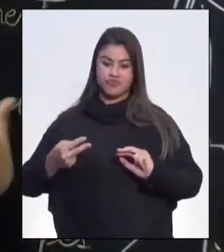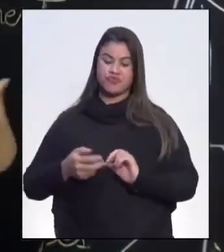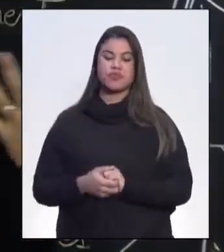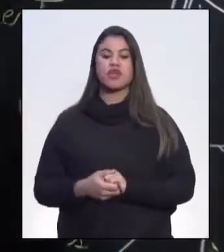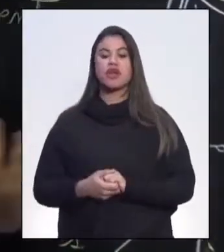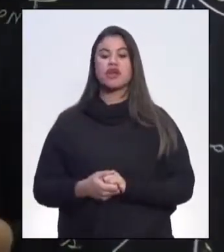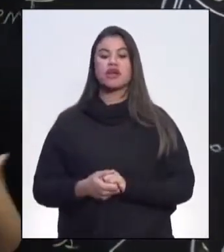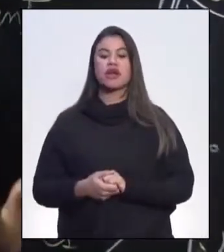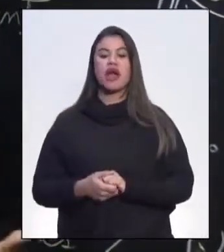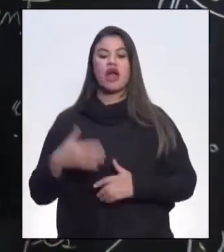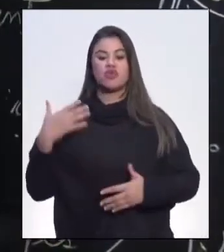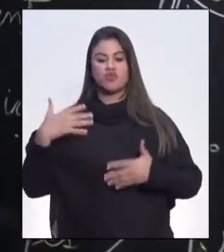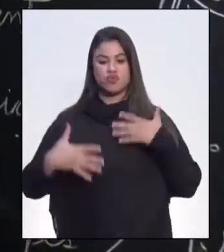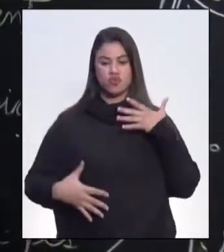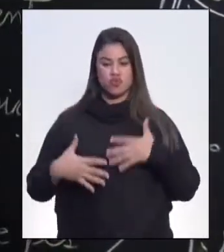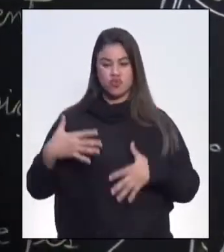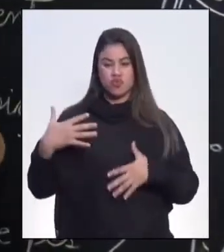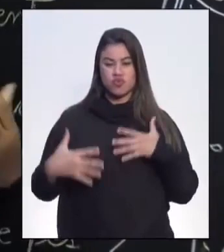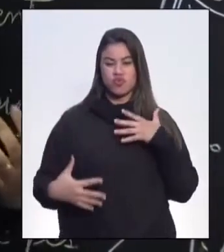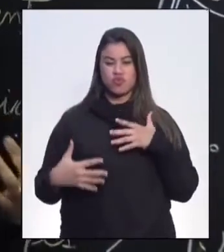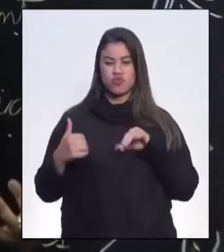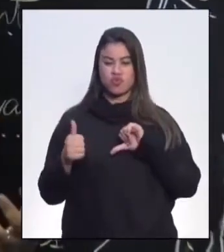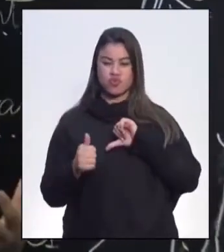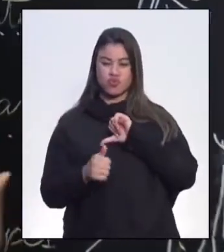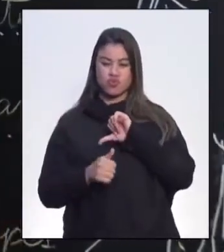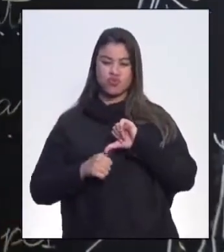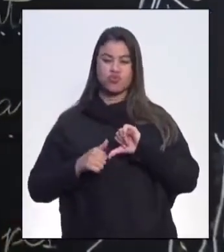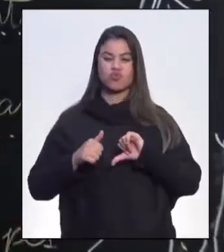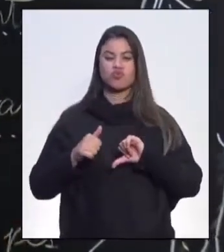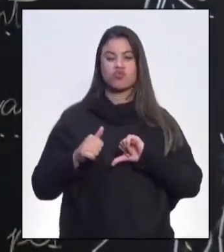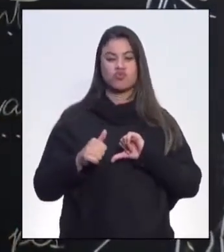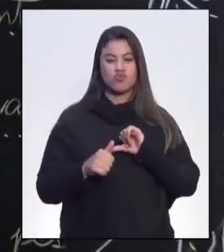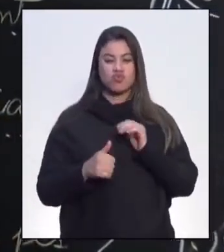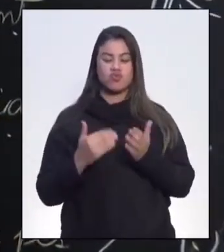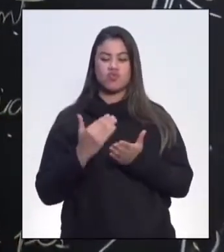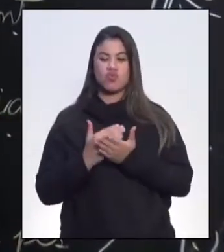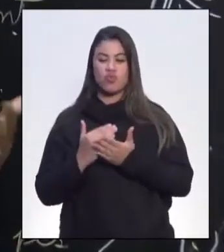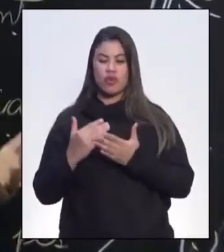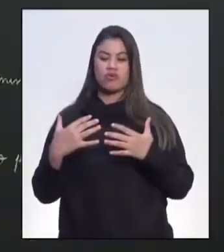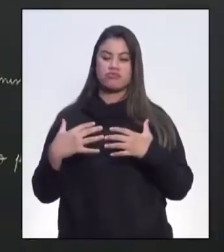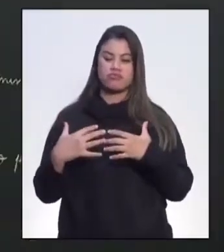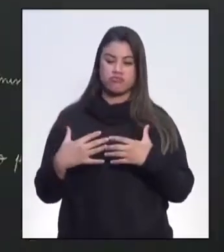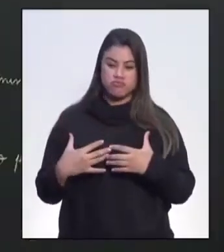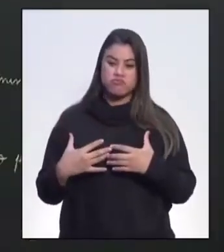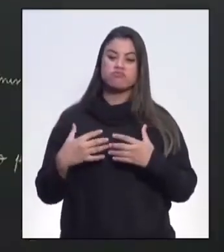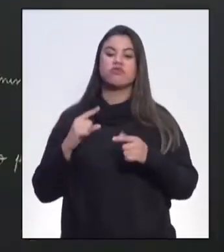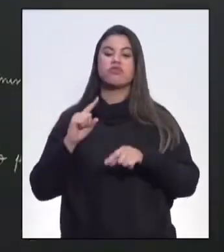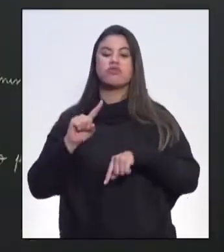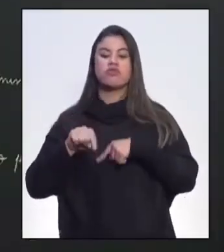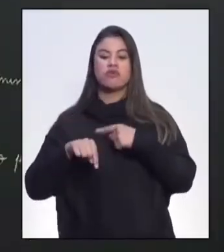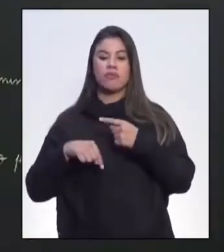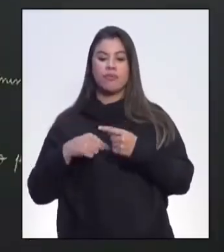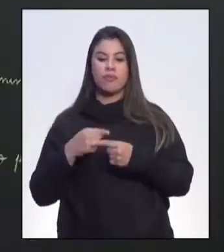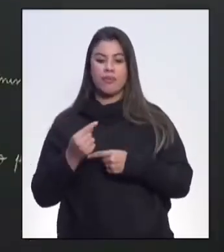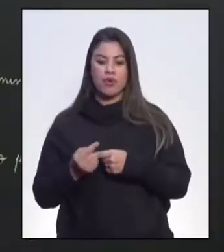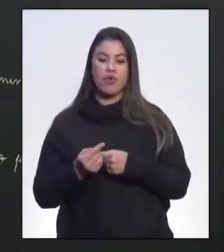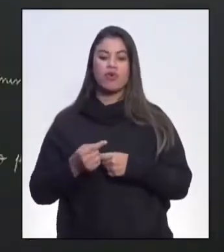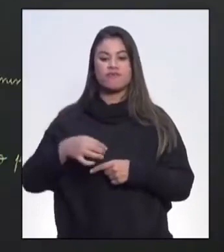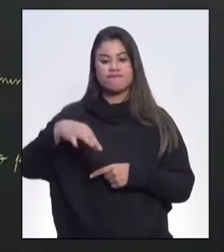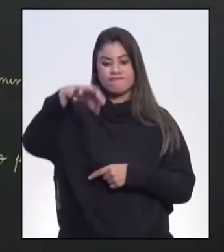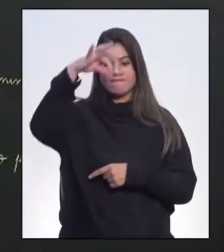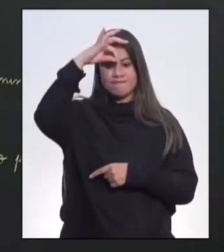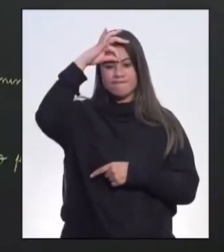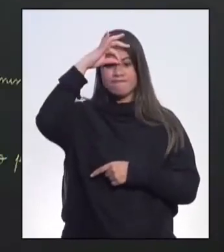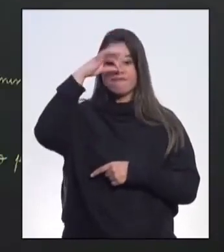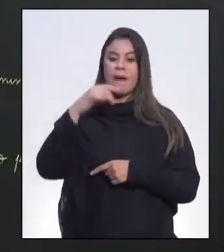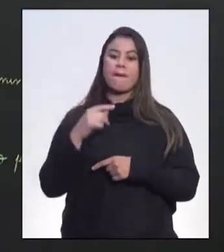essas alterações no corpo visíveis, surgimento ali, o início do surgimento dos seios, também a questão dos pelos pubianos que começam